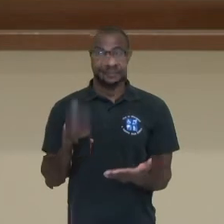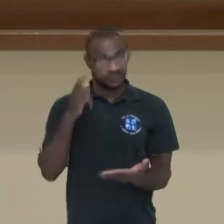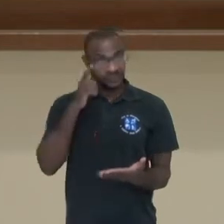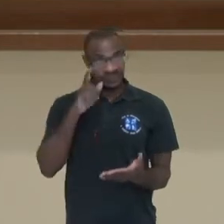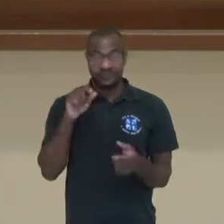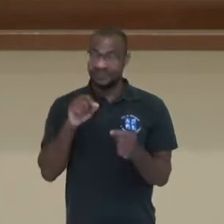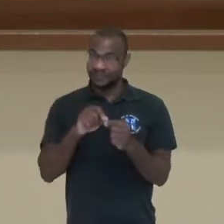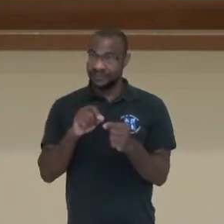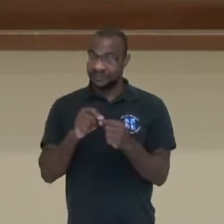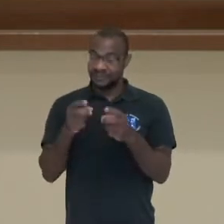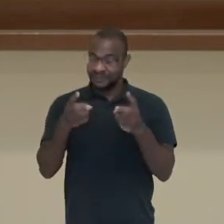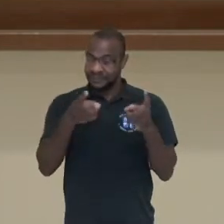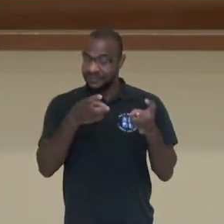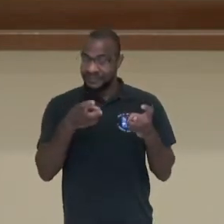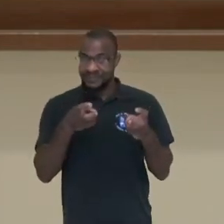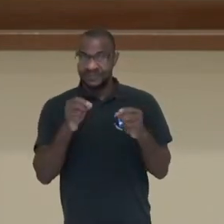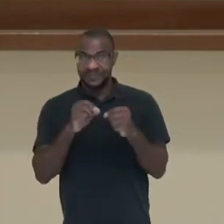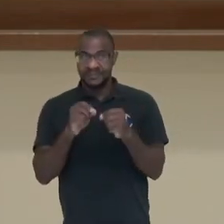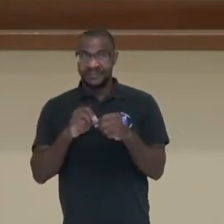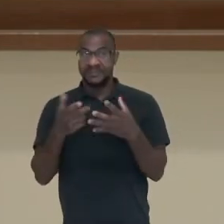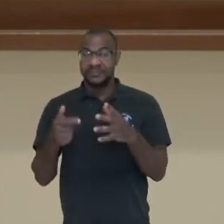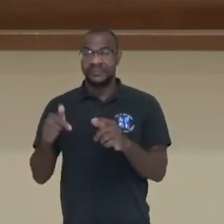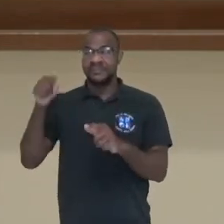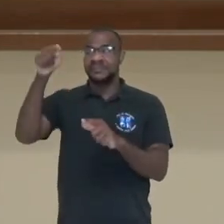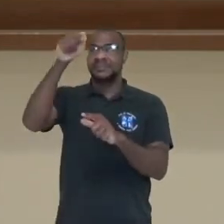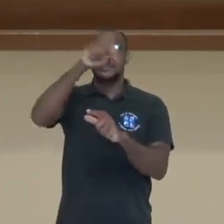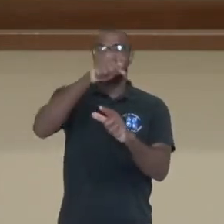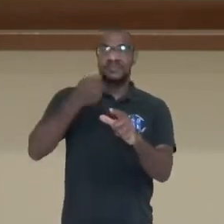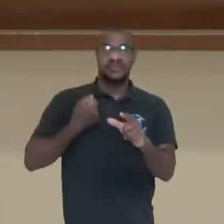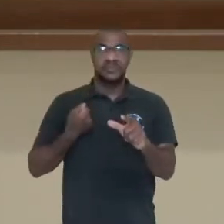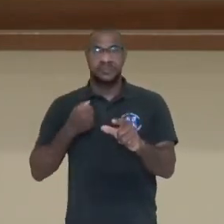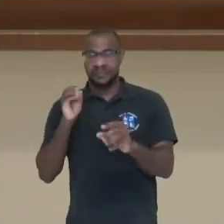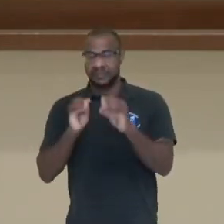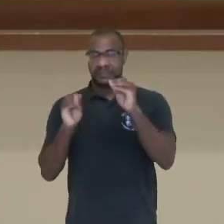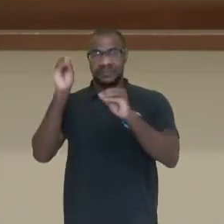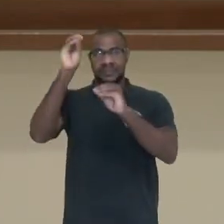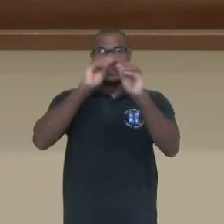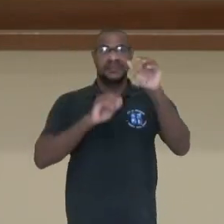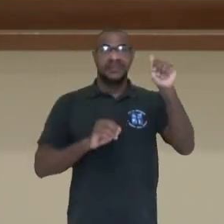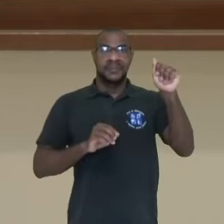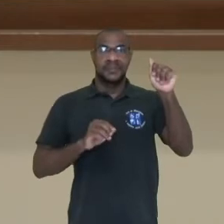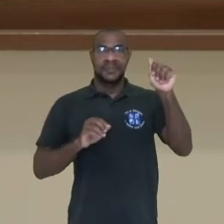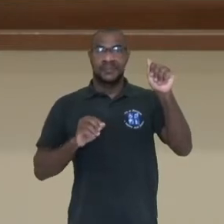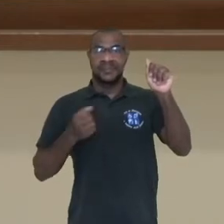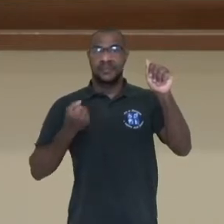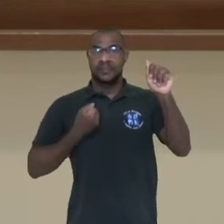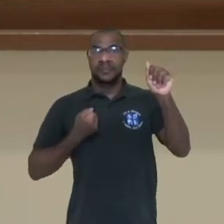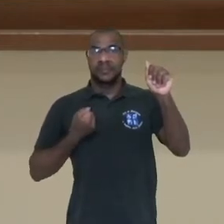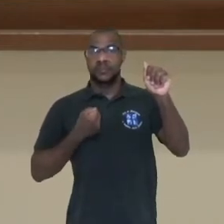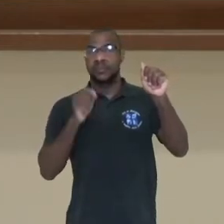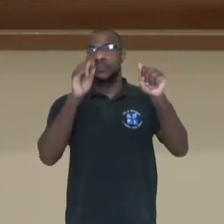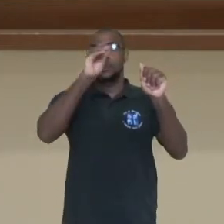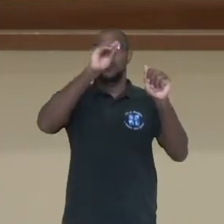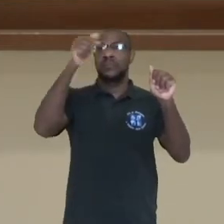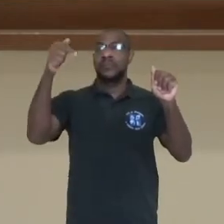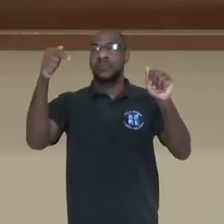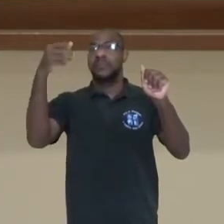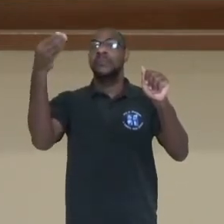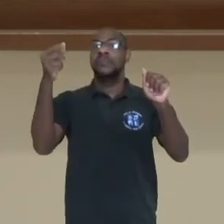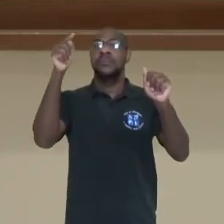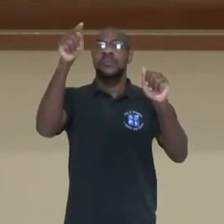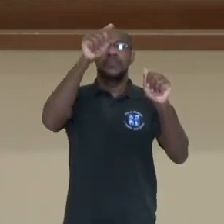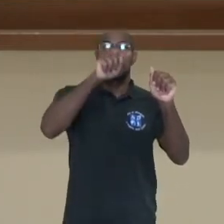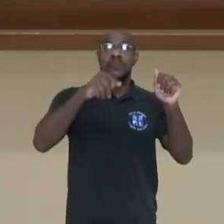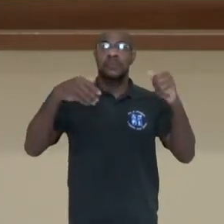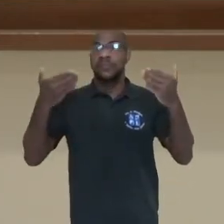conseguiu analisar para me dizer em qual quadrante está aquele ponto? Pode estar no primeiro, no segundo, no terceiro ou no quarto. Todos no